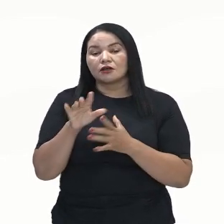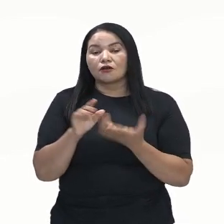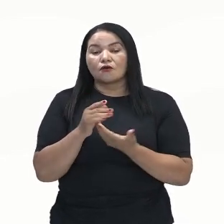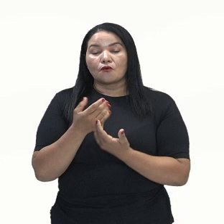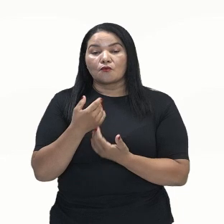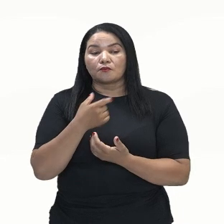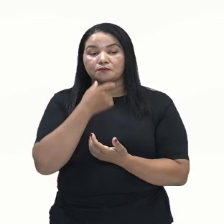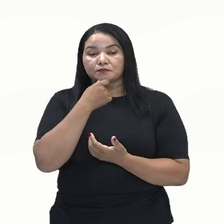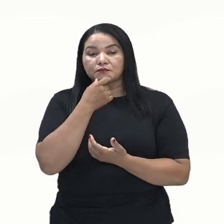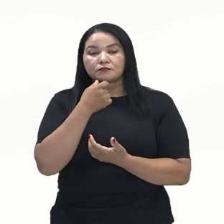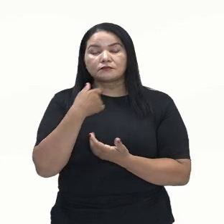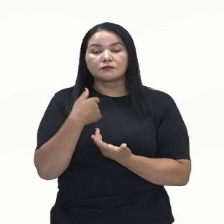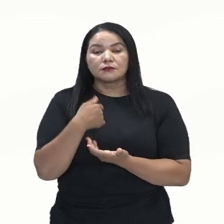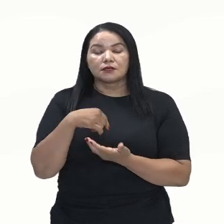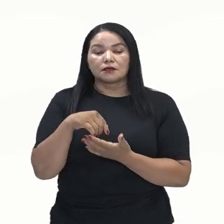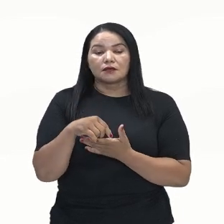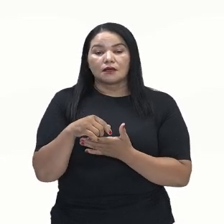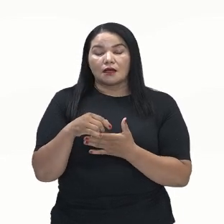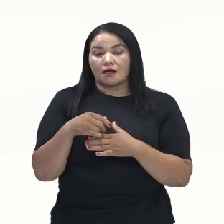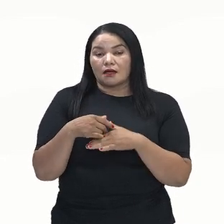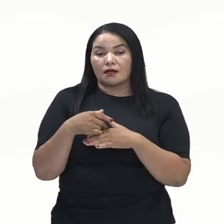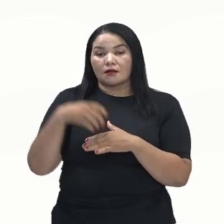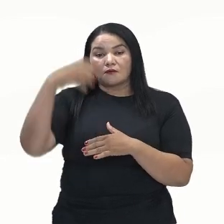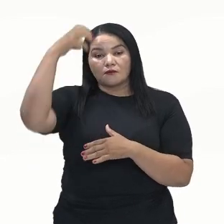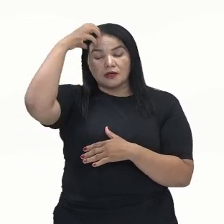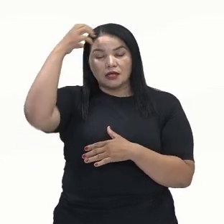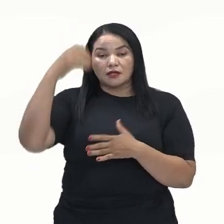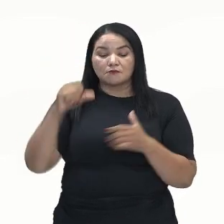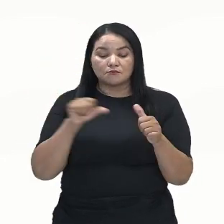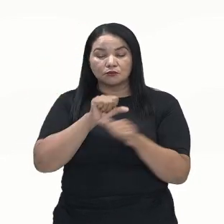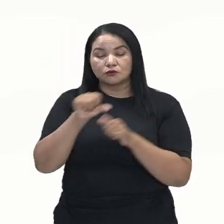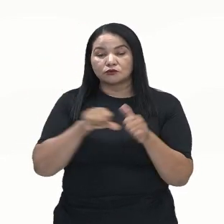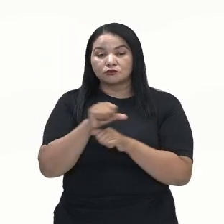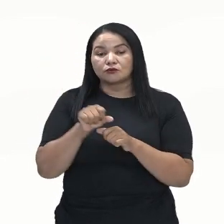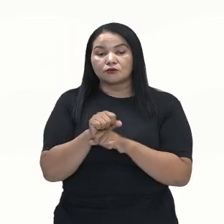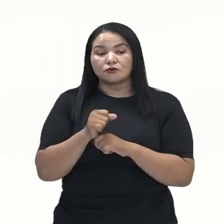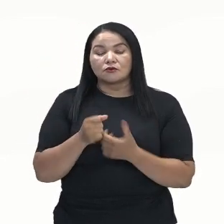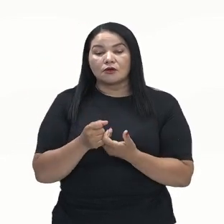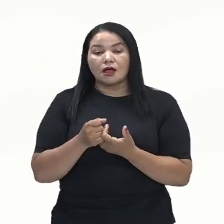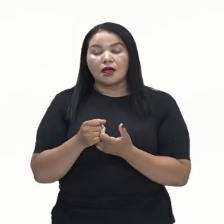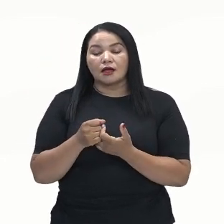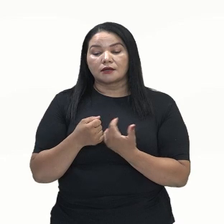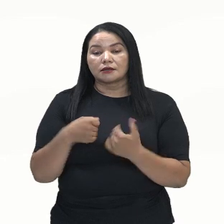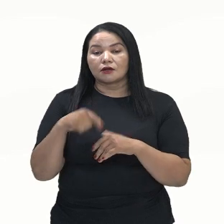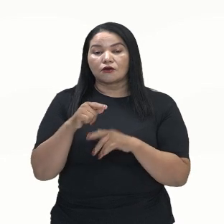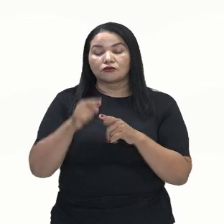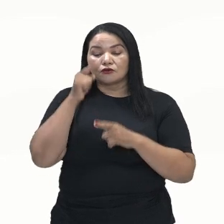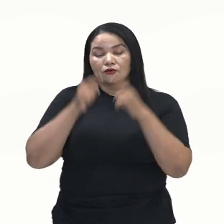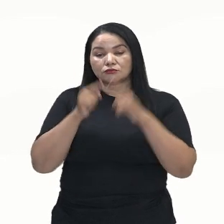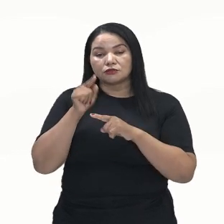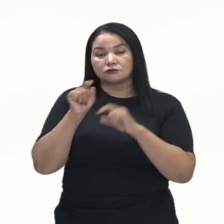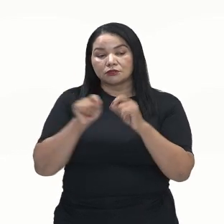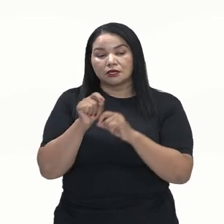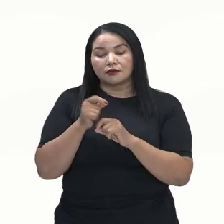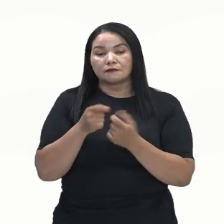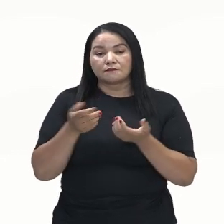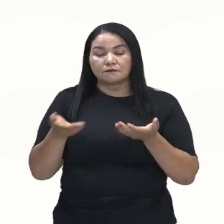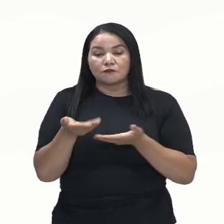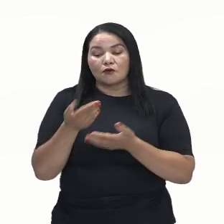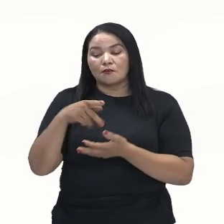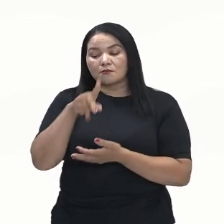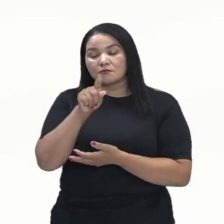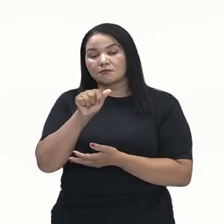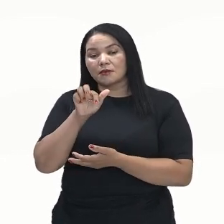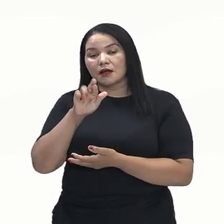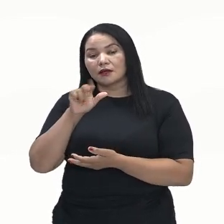poder político da mão do rei e colocou sob o poder do parlamento. Então, o próprio parlamento, que contava com a